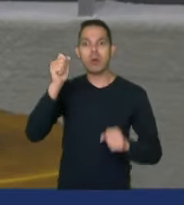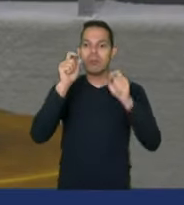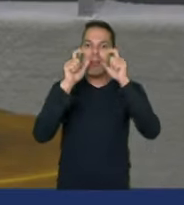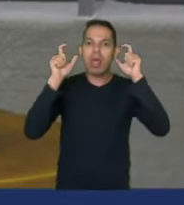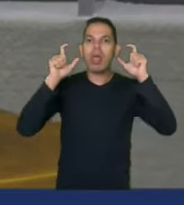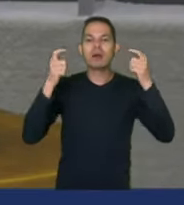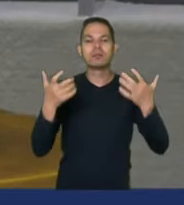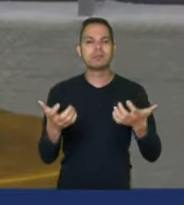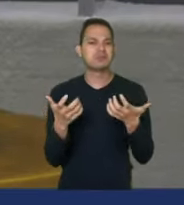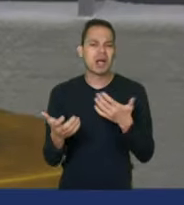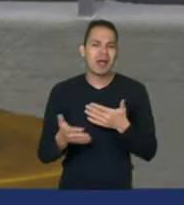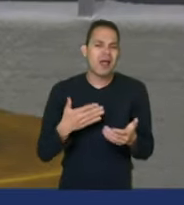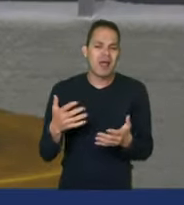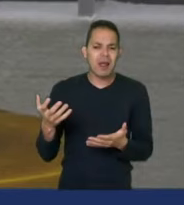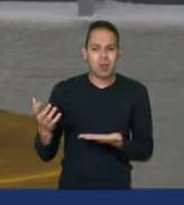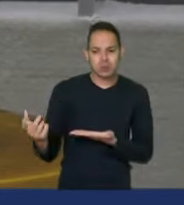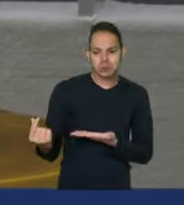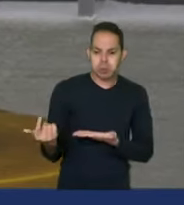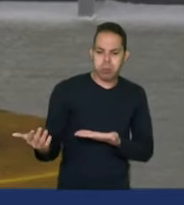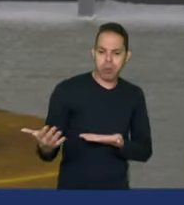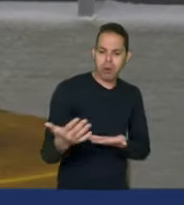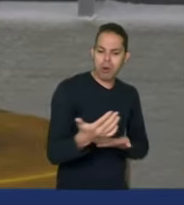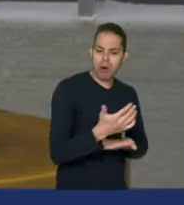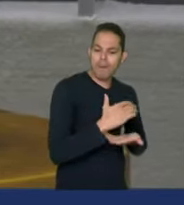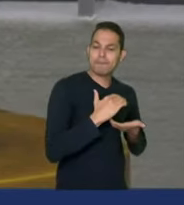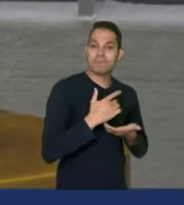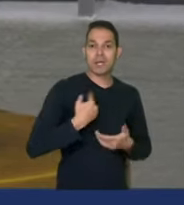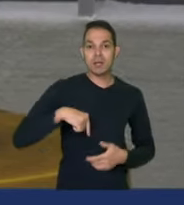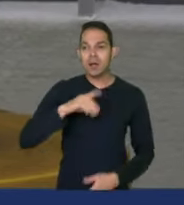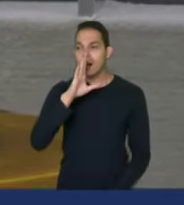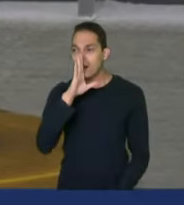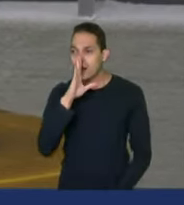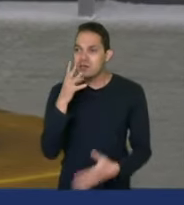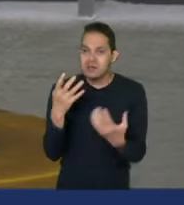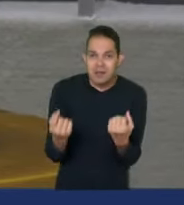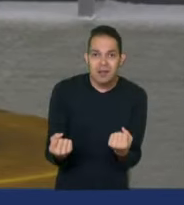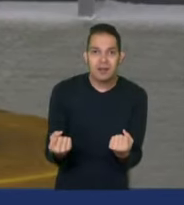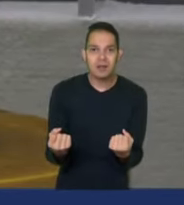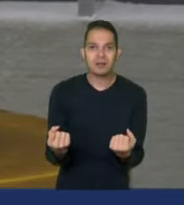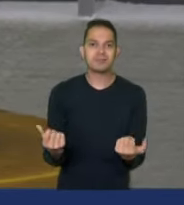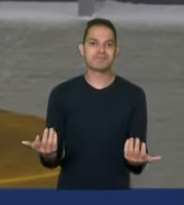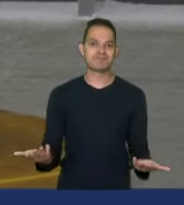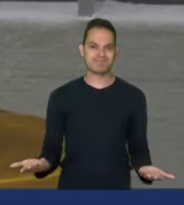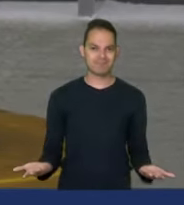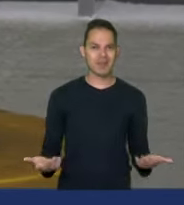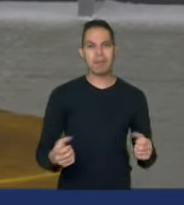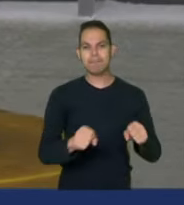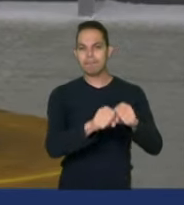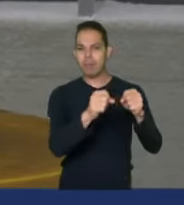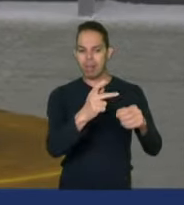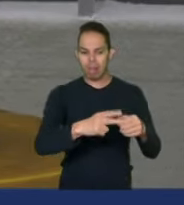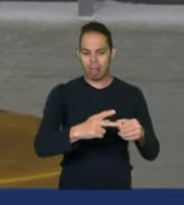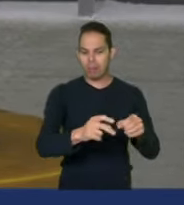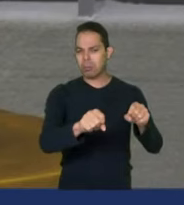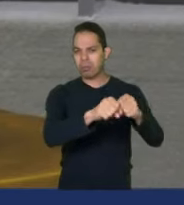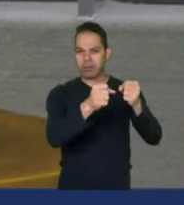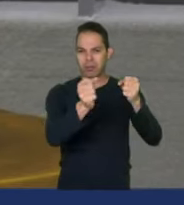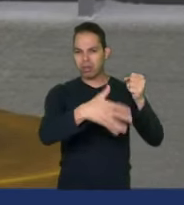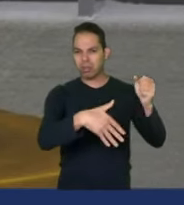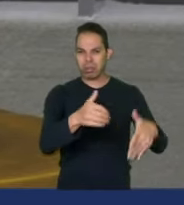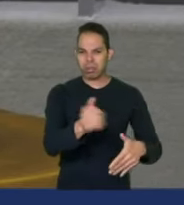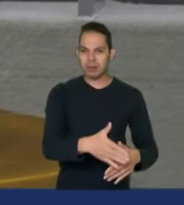ele quer receber. E nós vamos ficar calados, consentir. Então, eles estão desmontando a Petrobras,